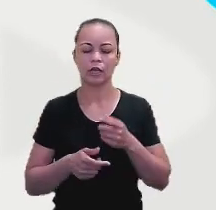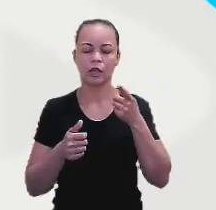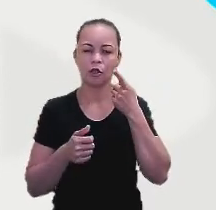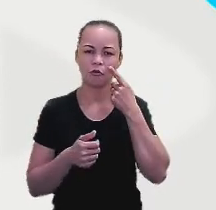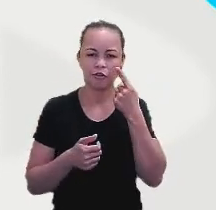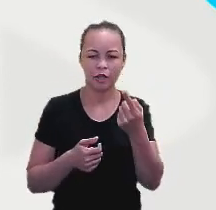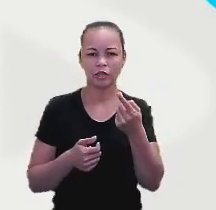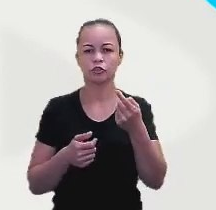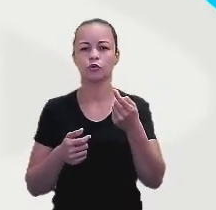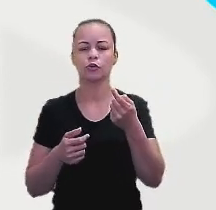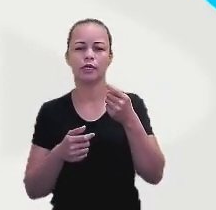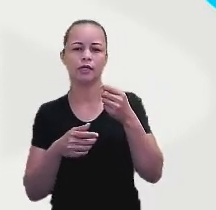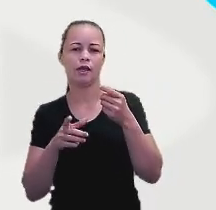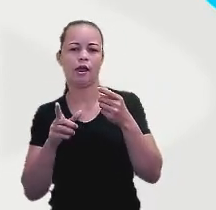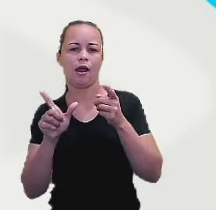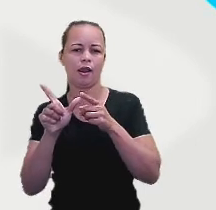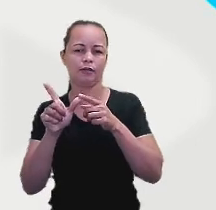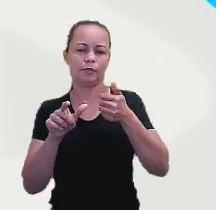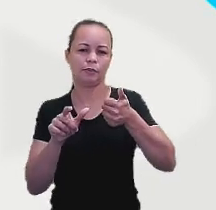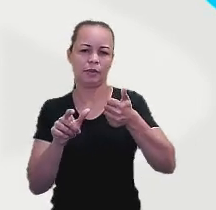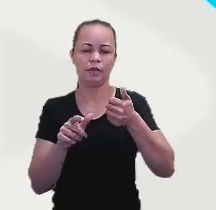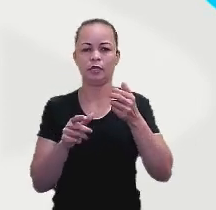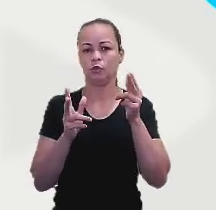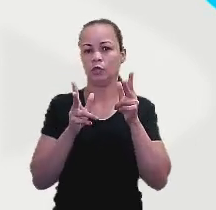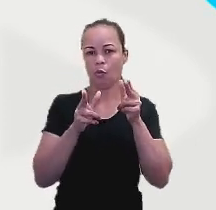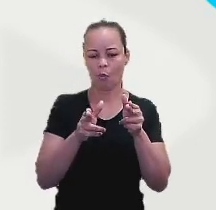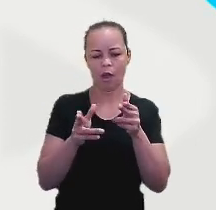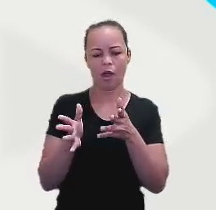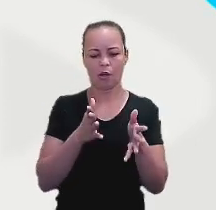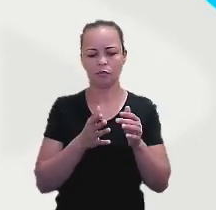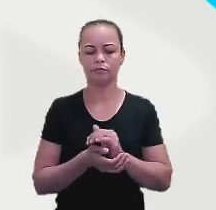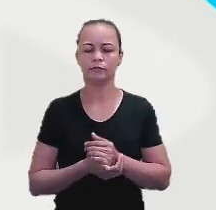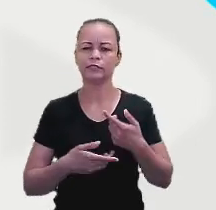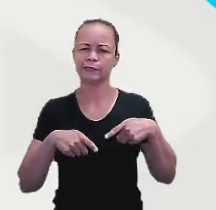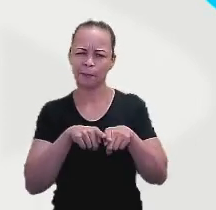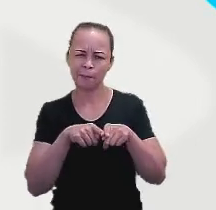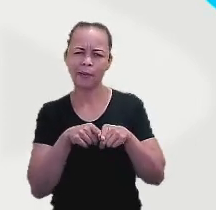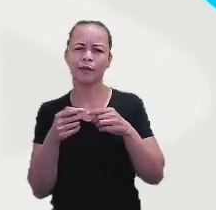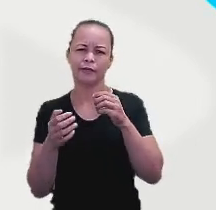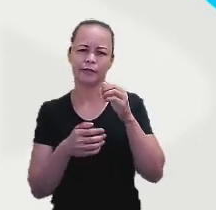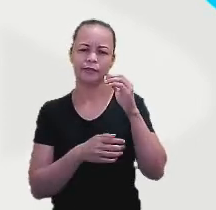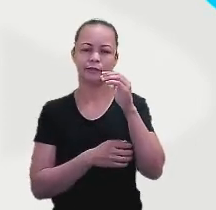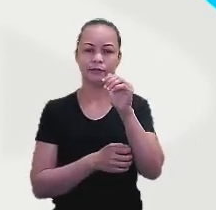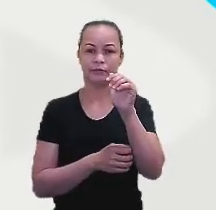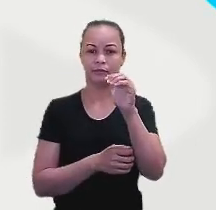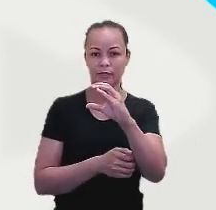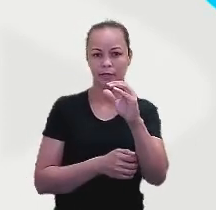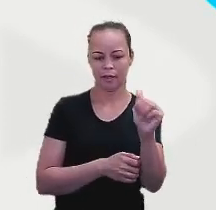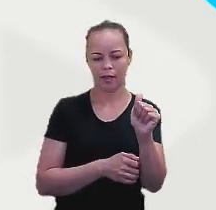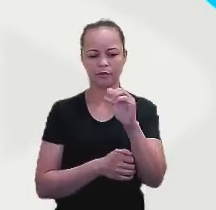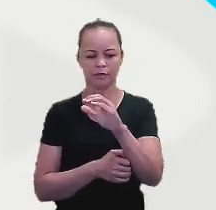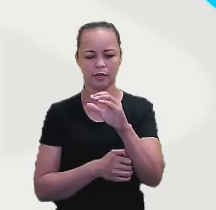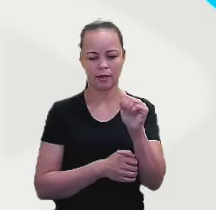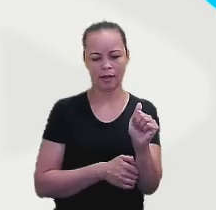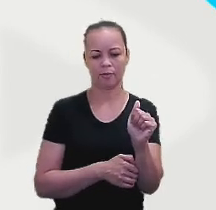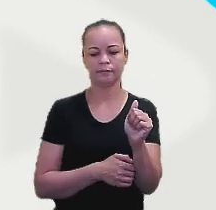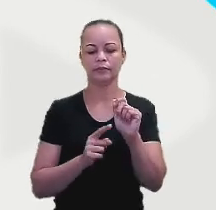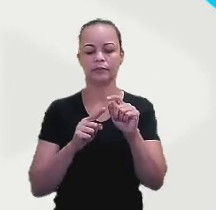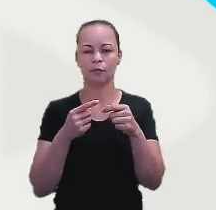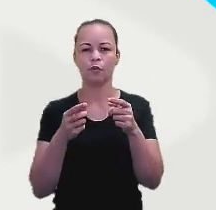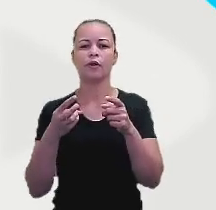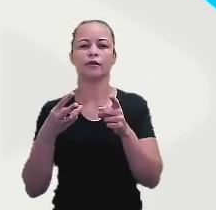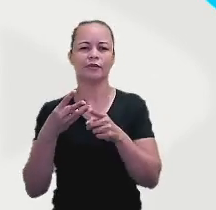tudo igual, tudo bem, vou para a segunda. Ainda é tudo igual, ó, a letrinha A. Depois a